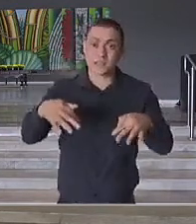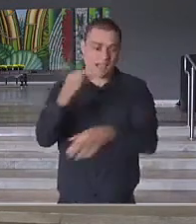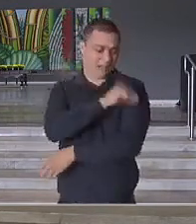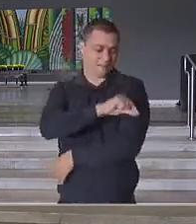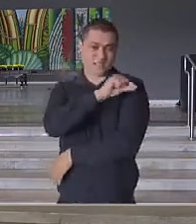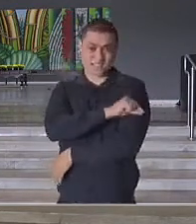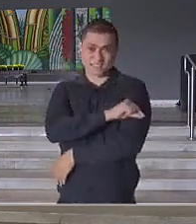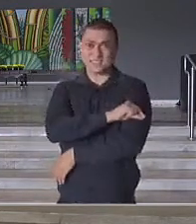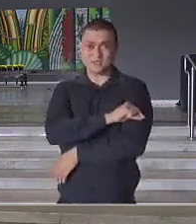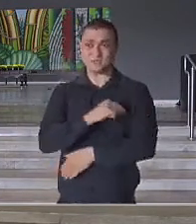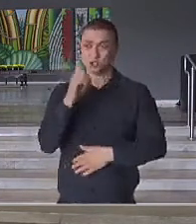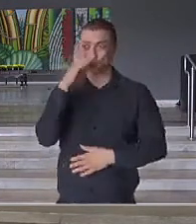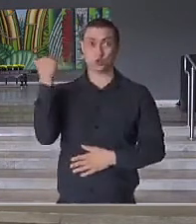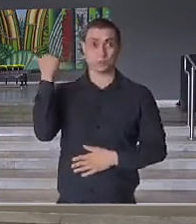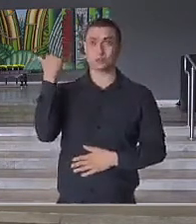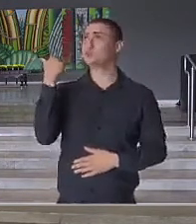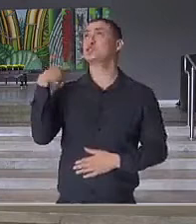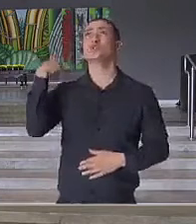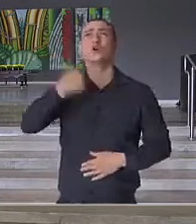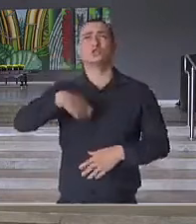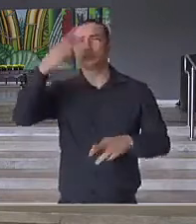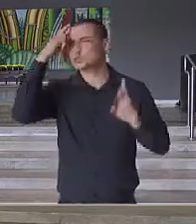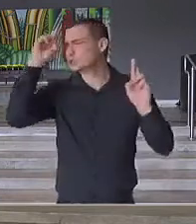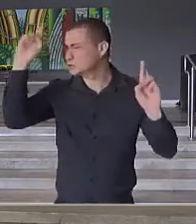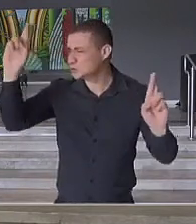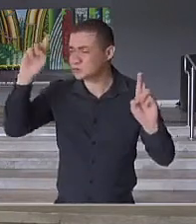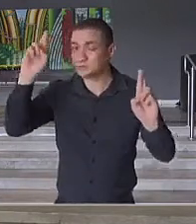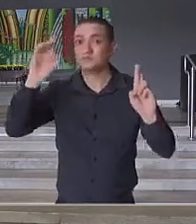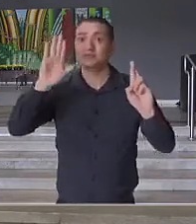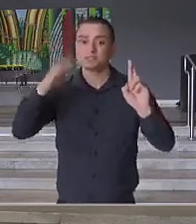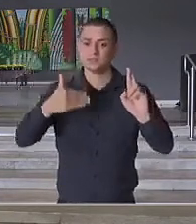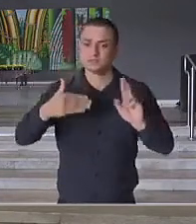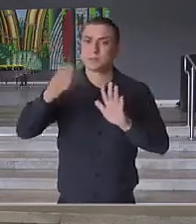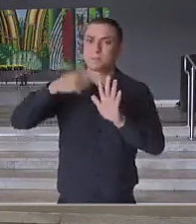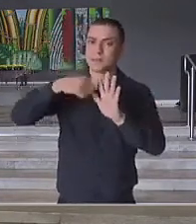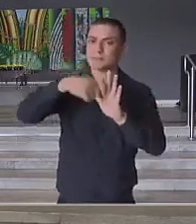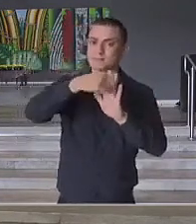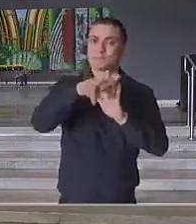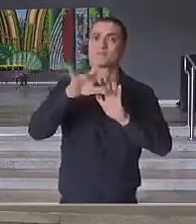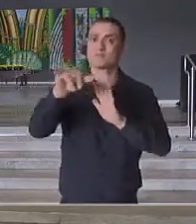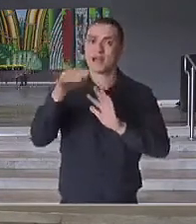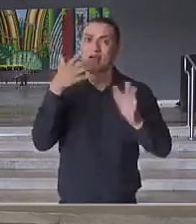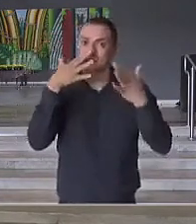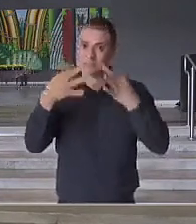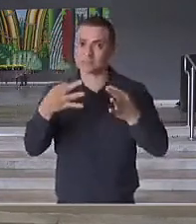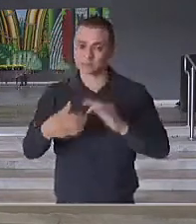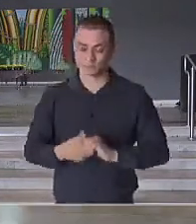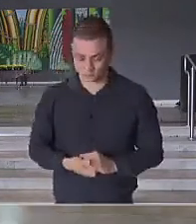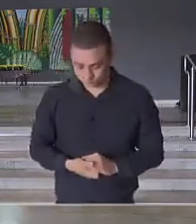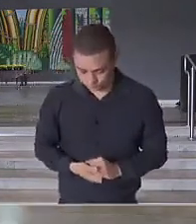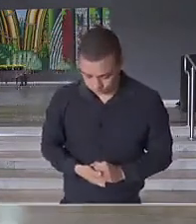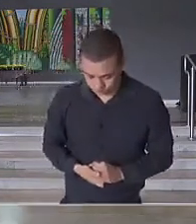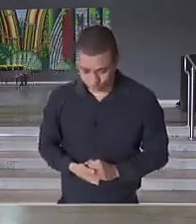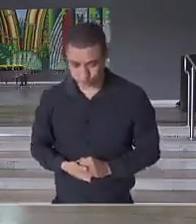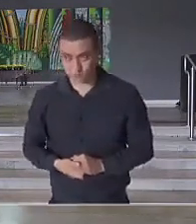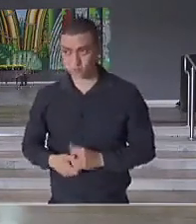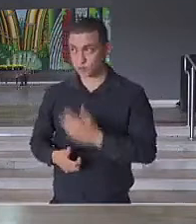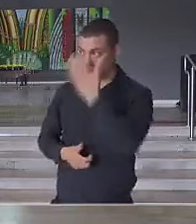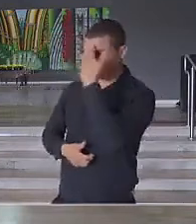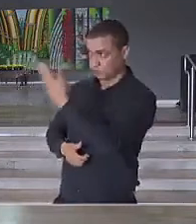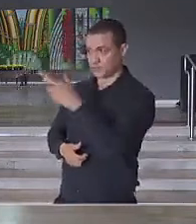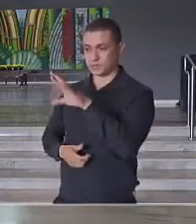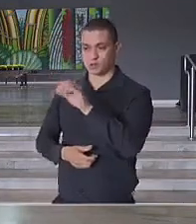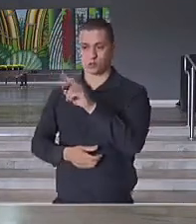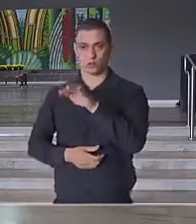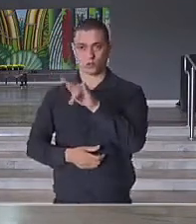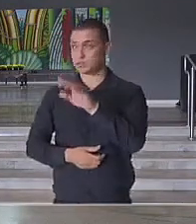vacina do domingo foi uma esperança para todos, mas temos alguns meses pela frente de muita atenção. Obrigado, Rodrigo. Eu recebi